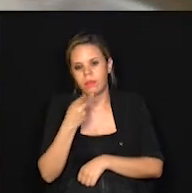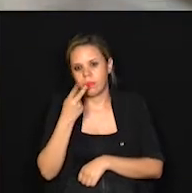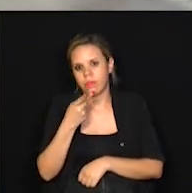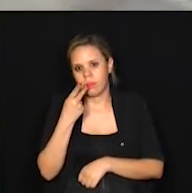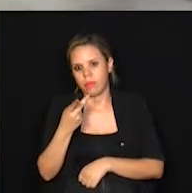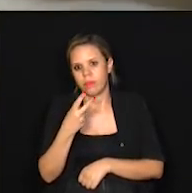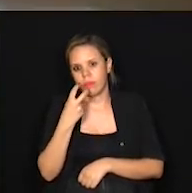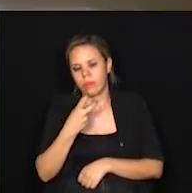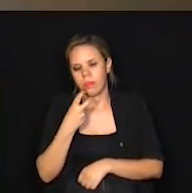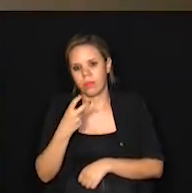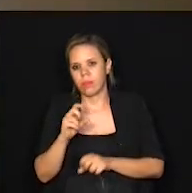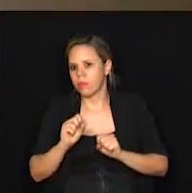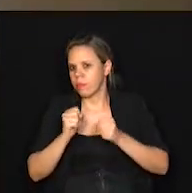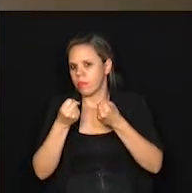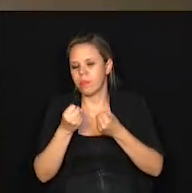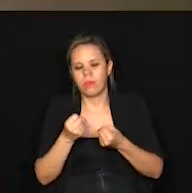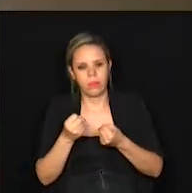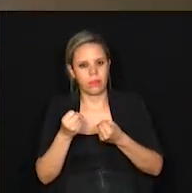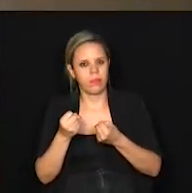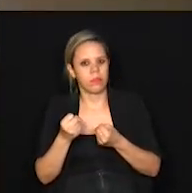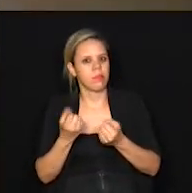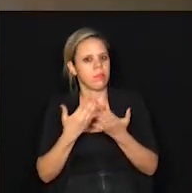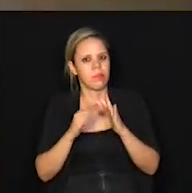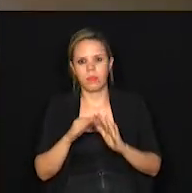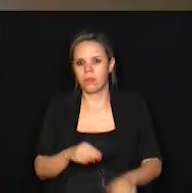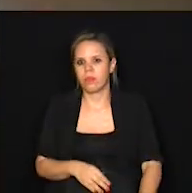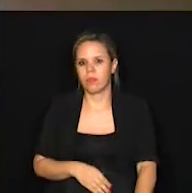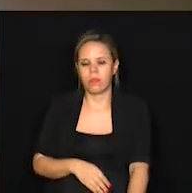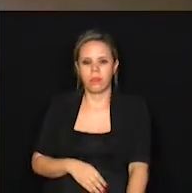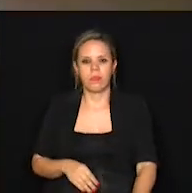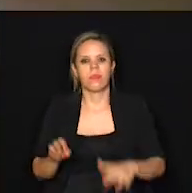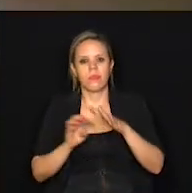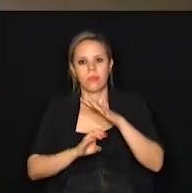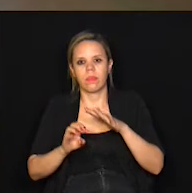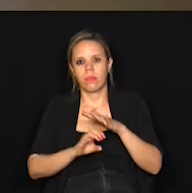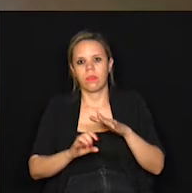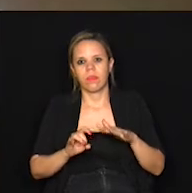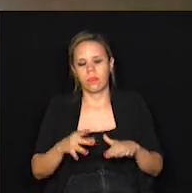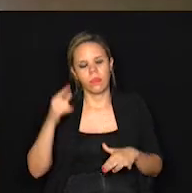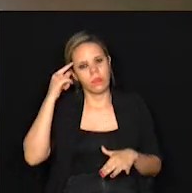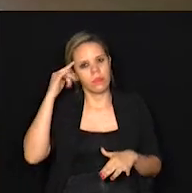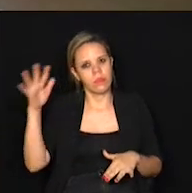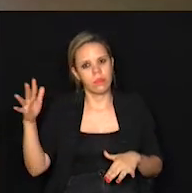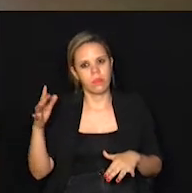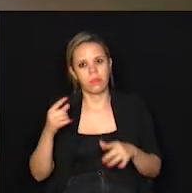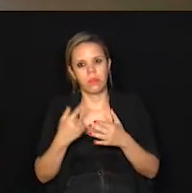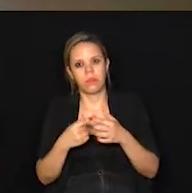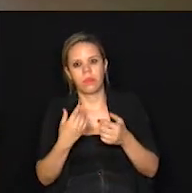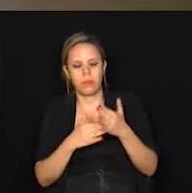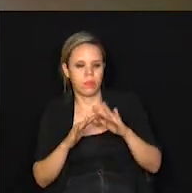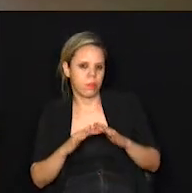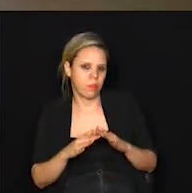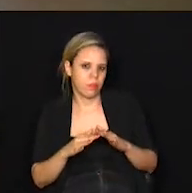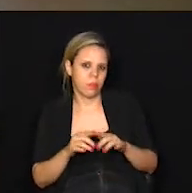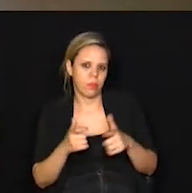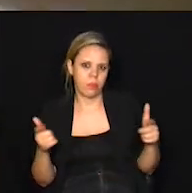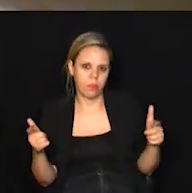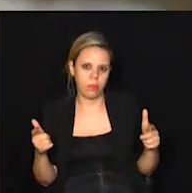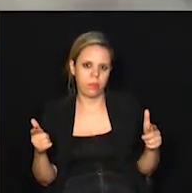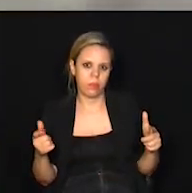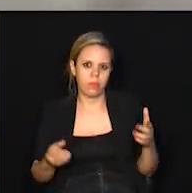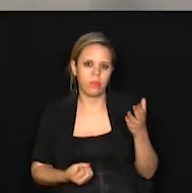escolas, que já foi providenciado. Os produtos de sanitização, né, são produtos autorizados